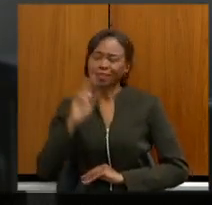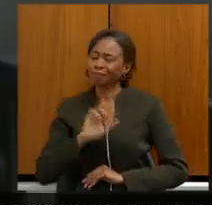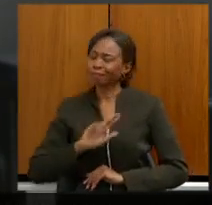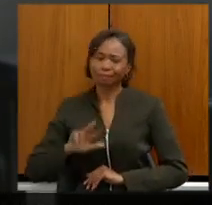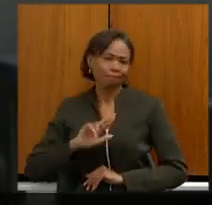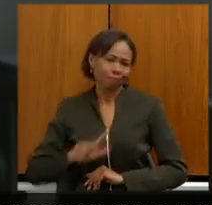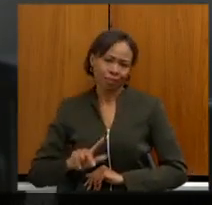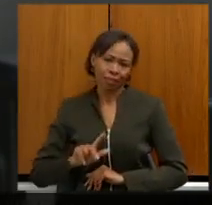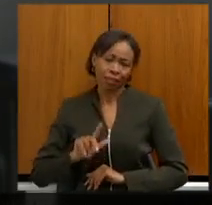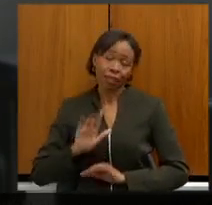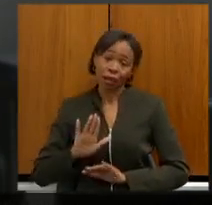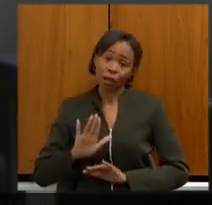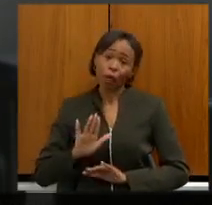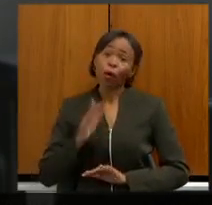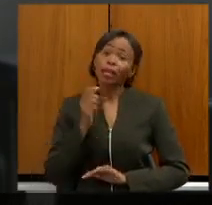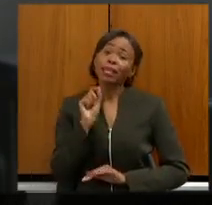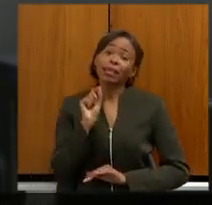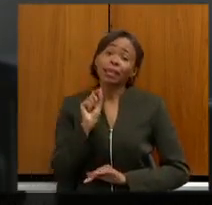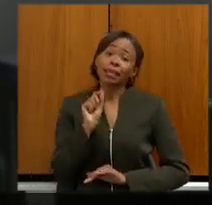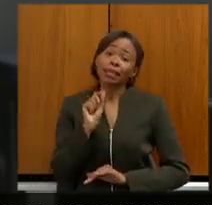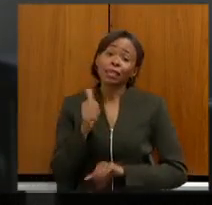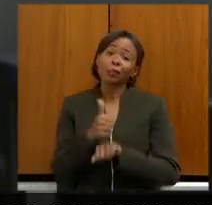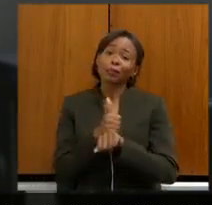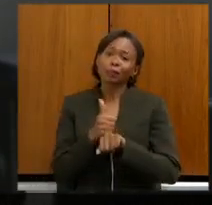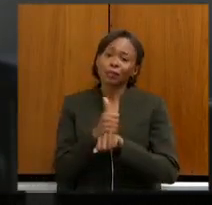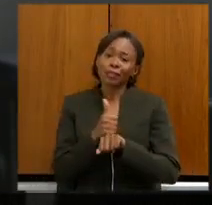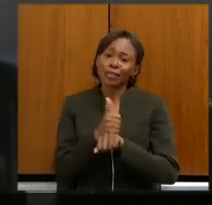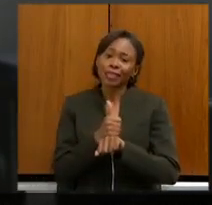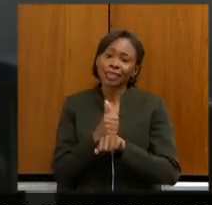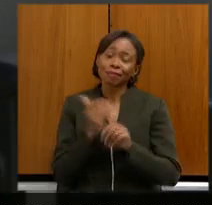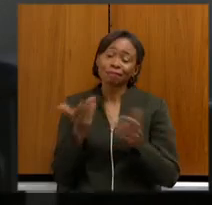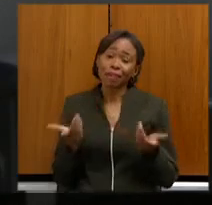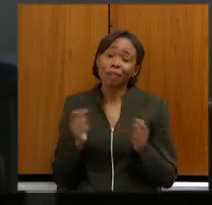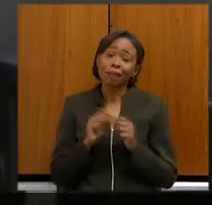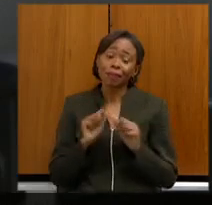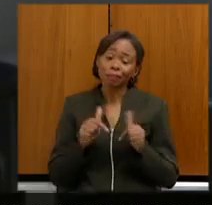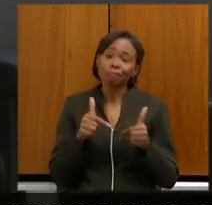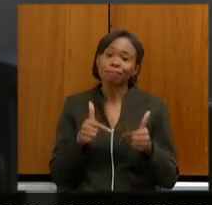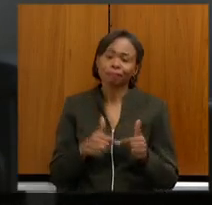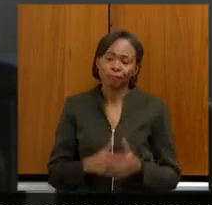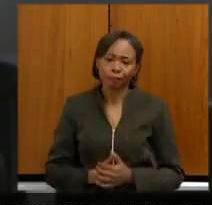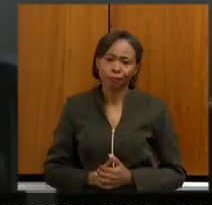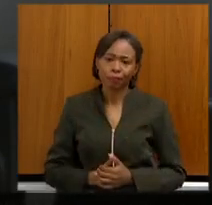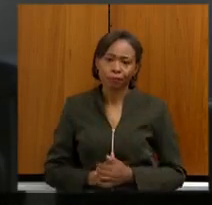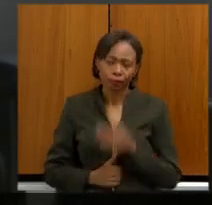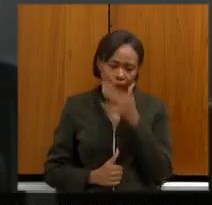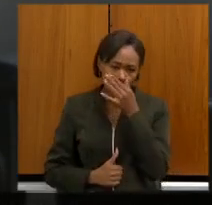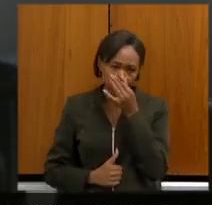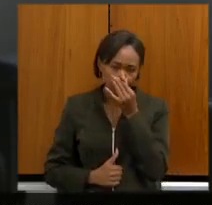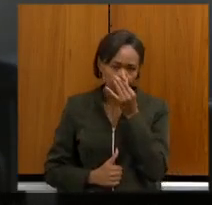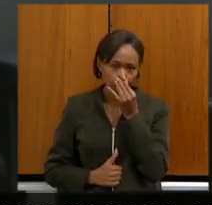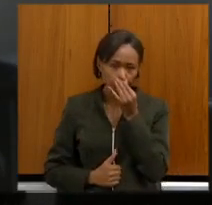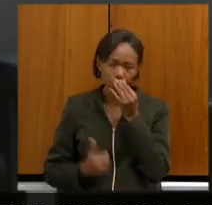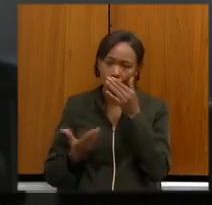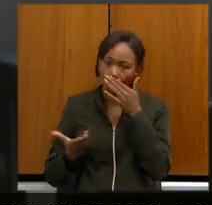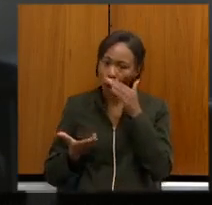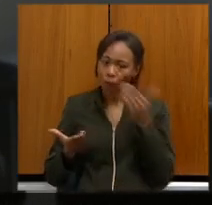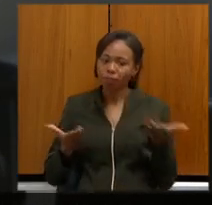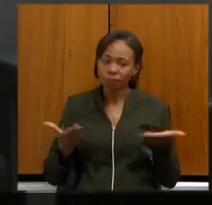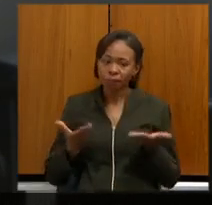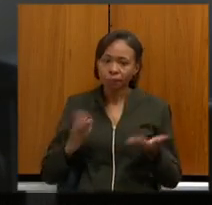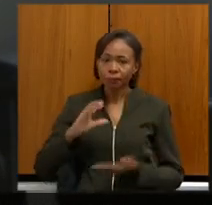profissionais que irão cumprir essa tarefa né e eu vou passar a palavra agora para Célia